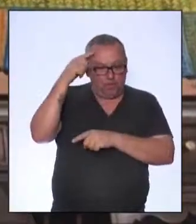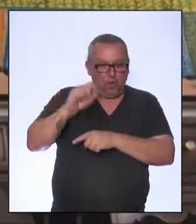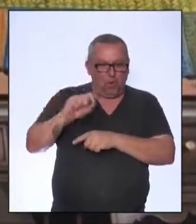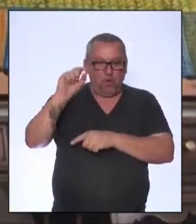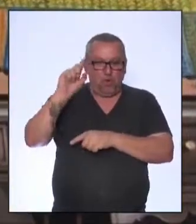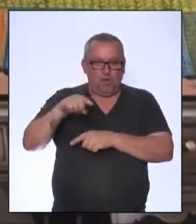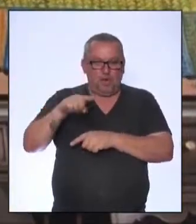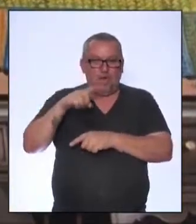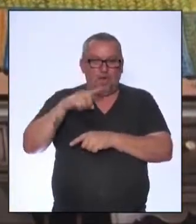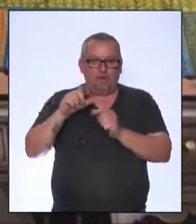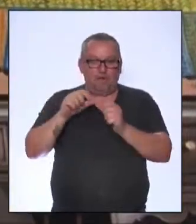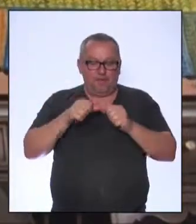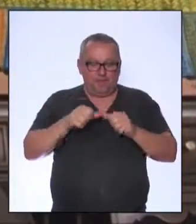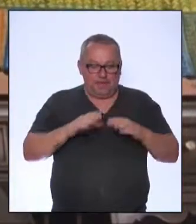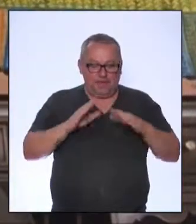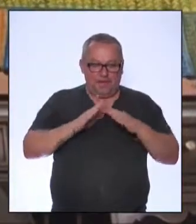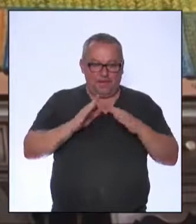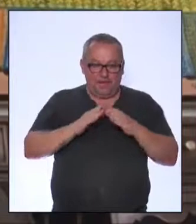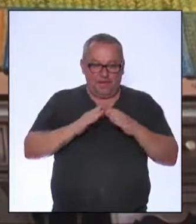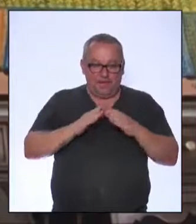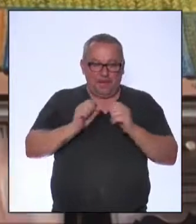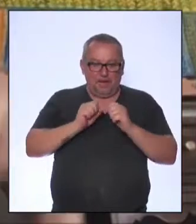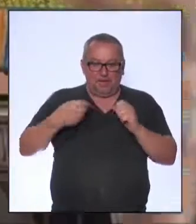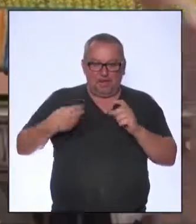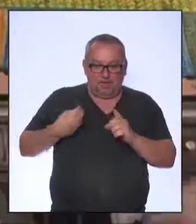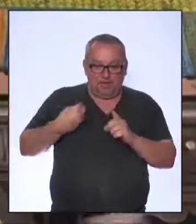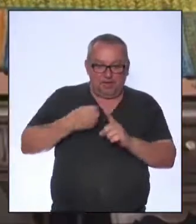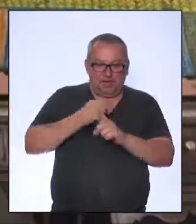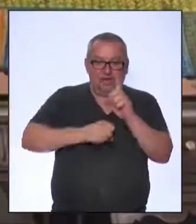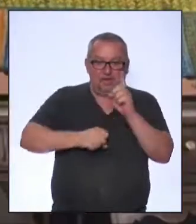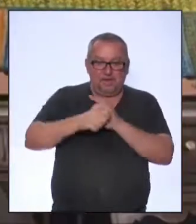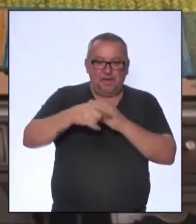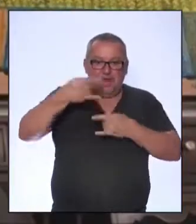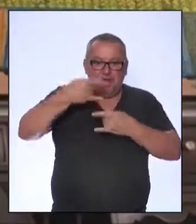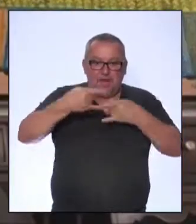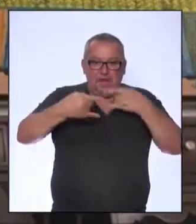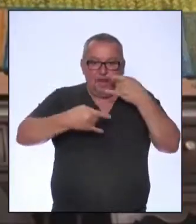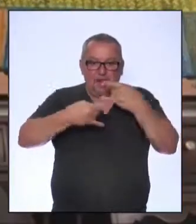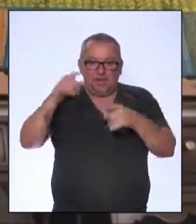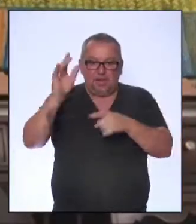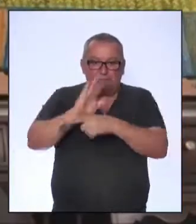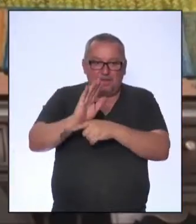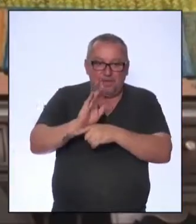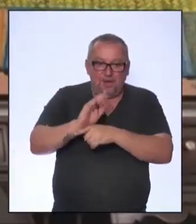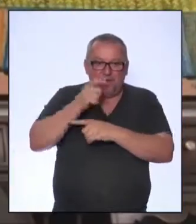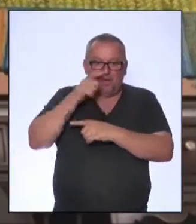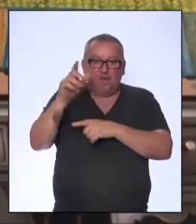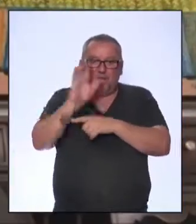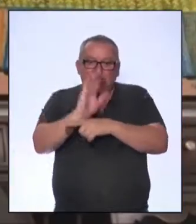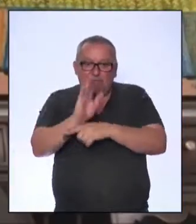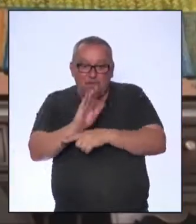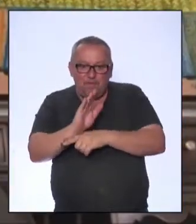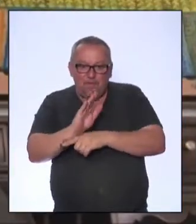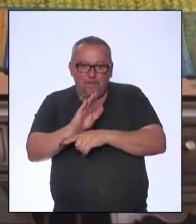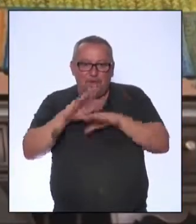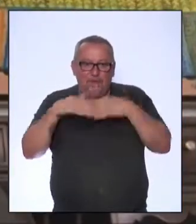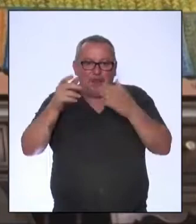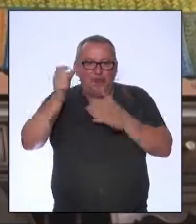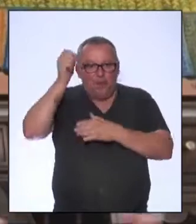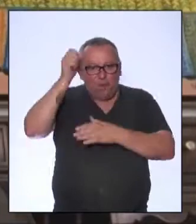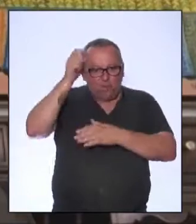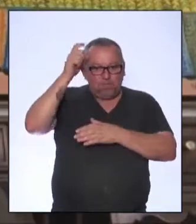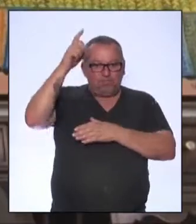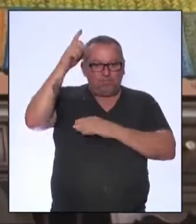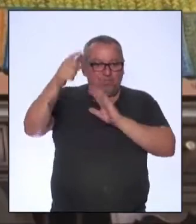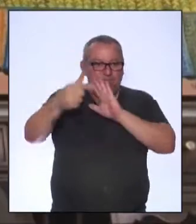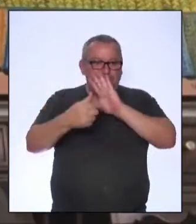um isolamento social, sem as lives, sem cinema, sem um livro bom para ler? Então, a cultura se